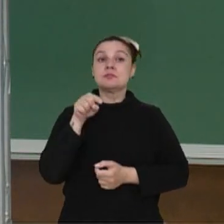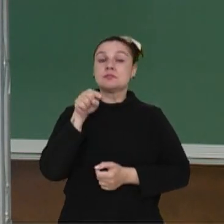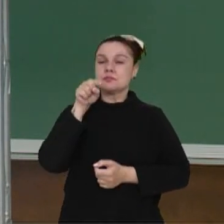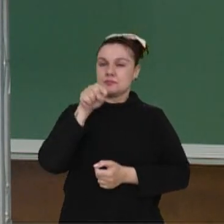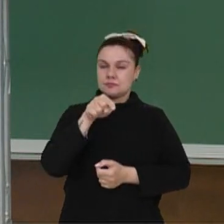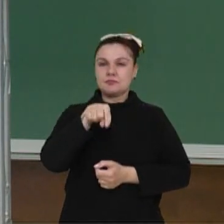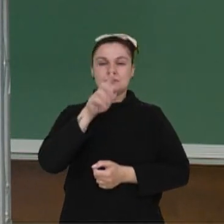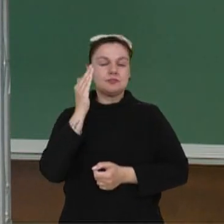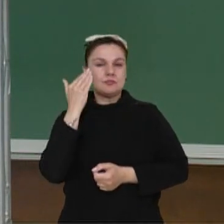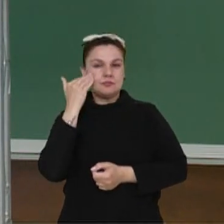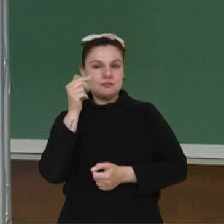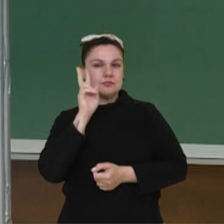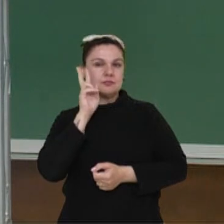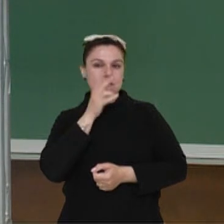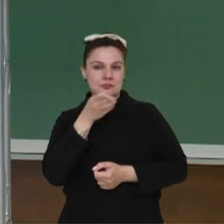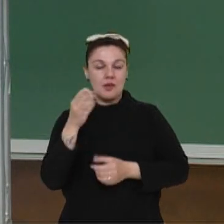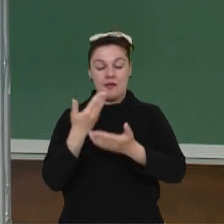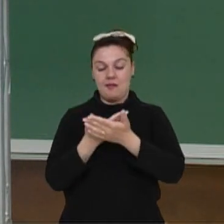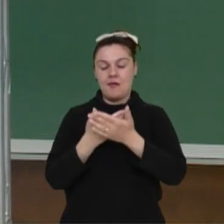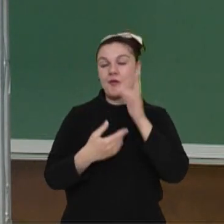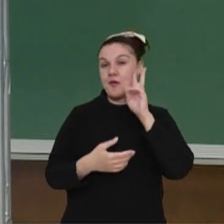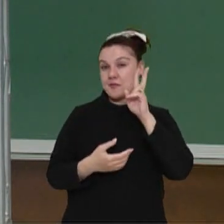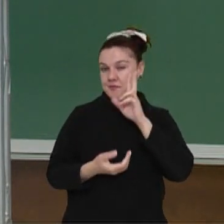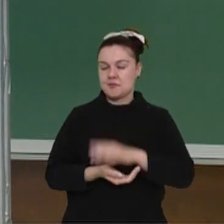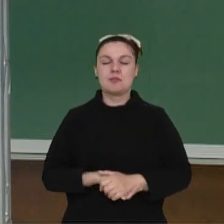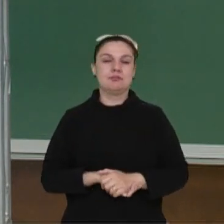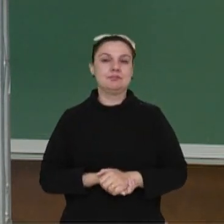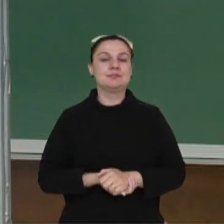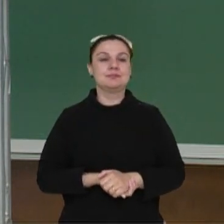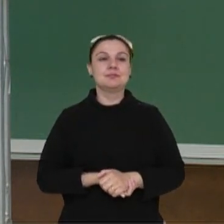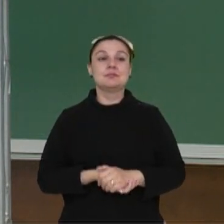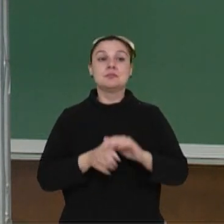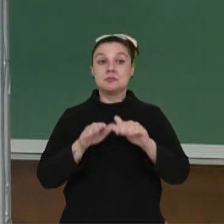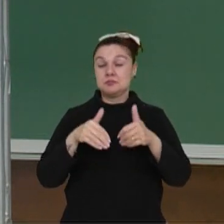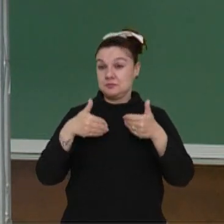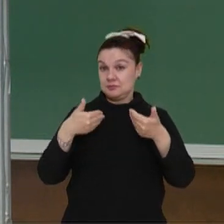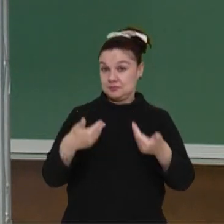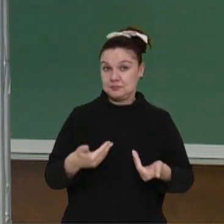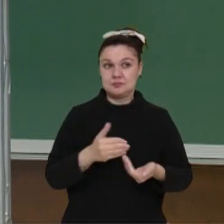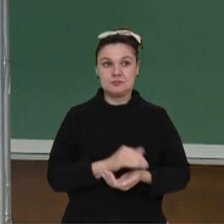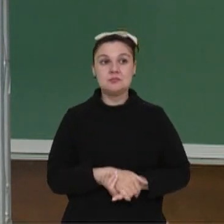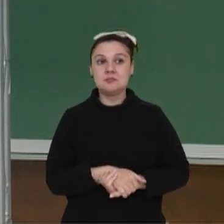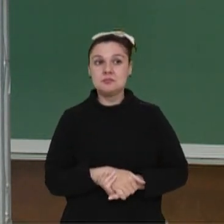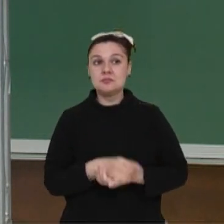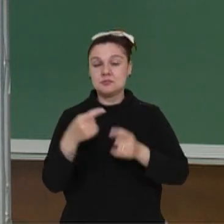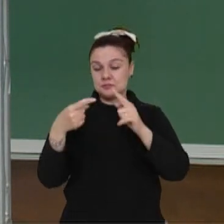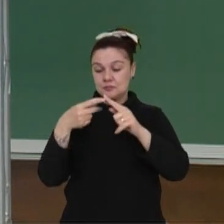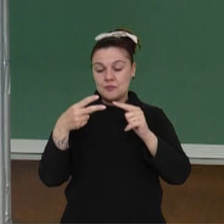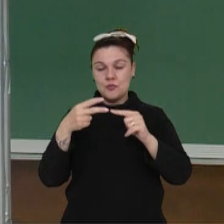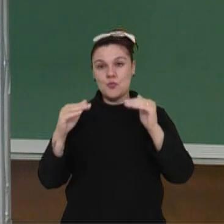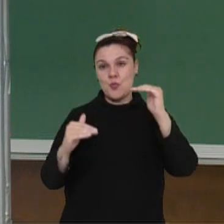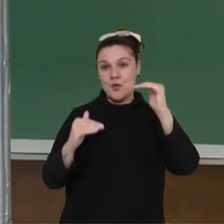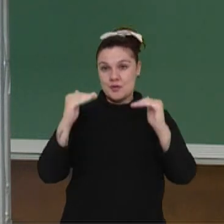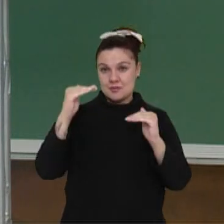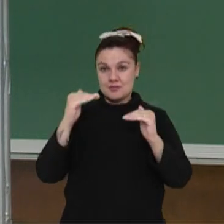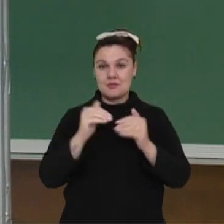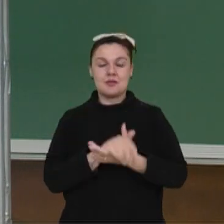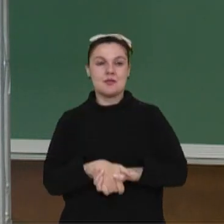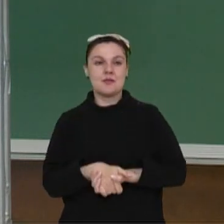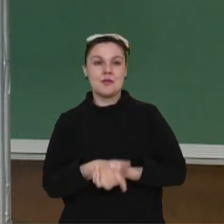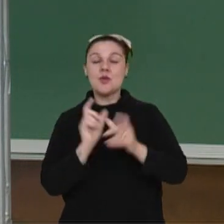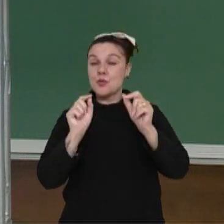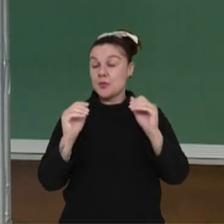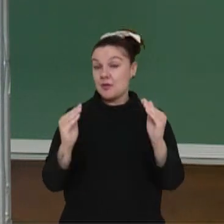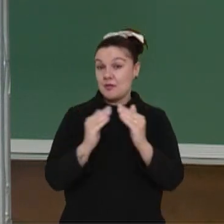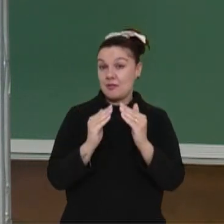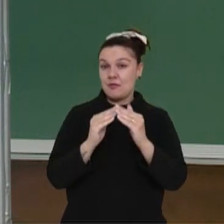vocês devem lembrar dessas coisas, das aulas de história e tudo mais. Então, duas classes principalmente ali, e os que